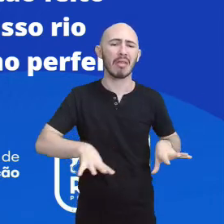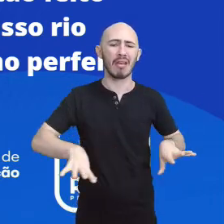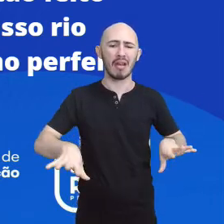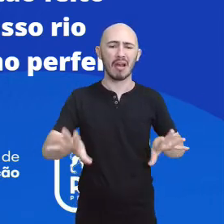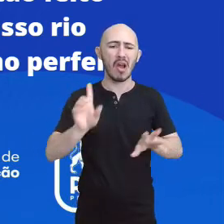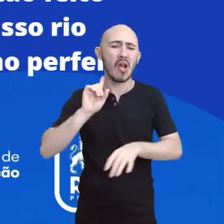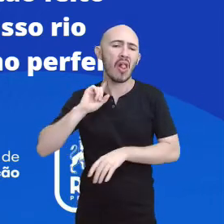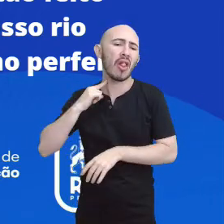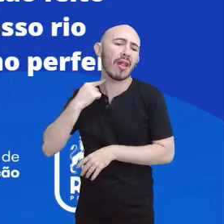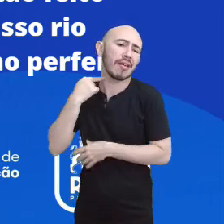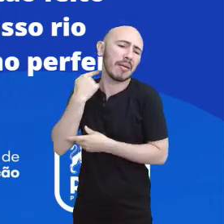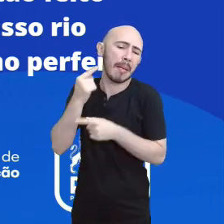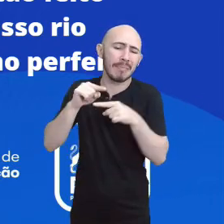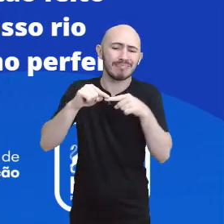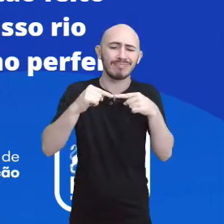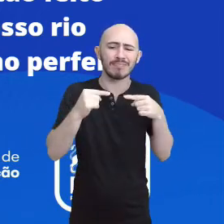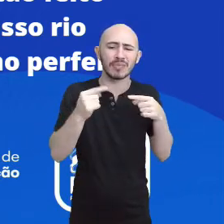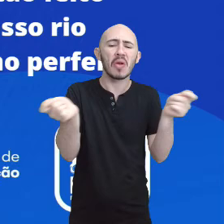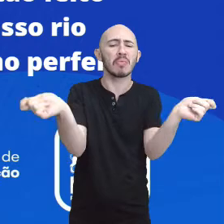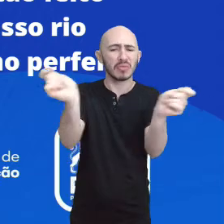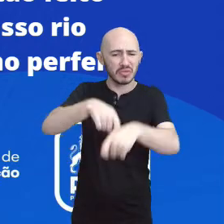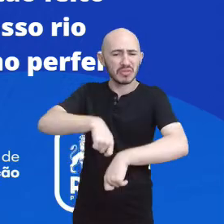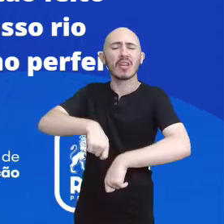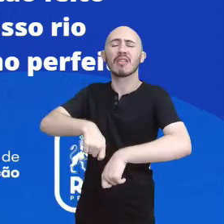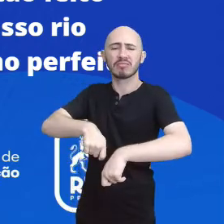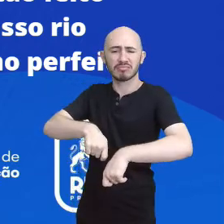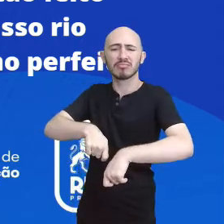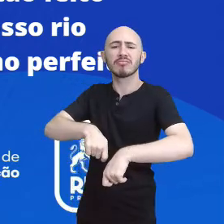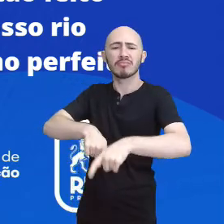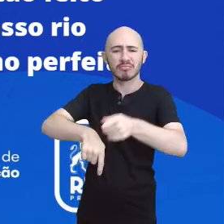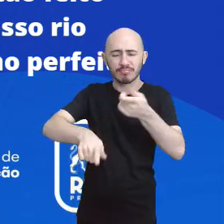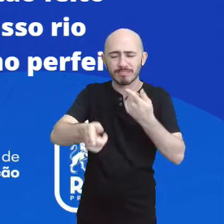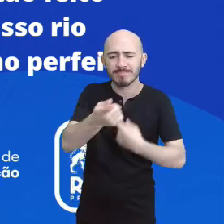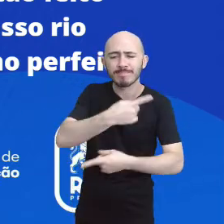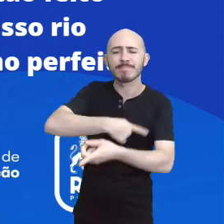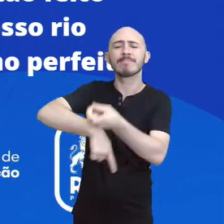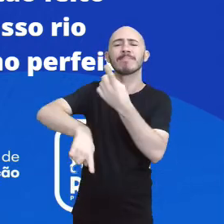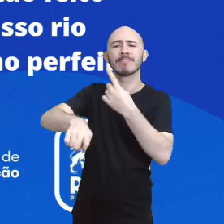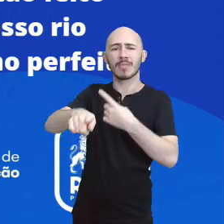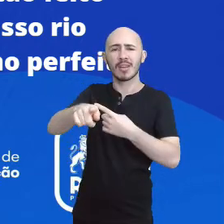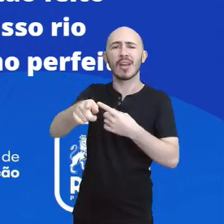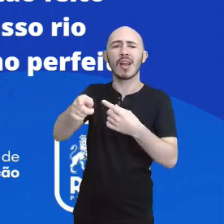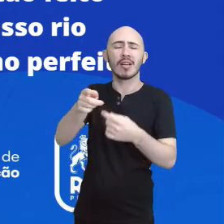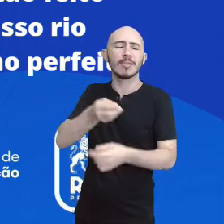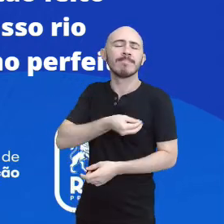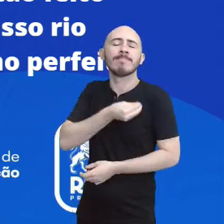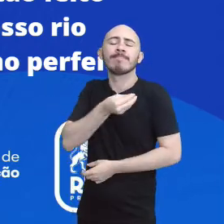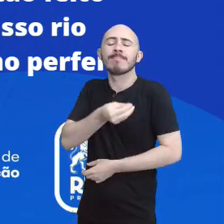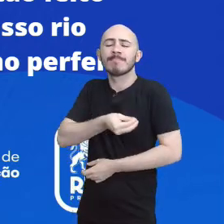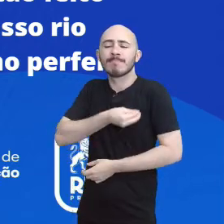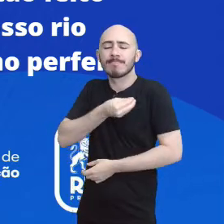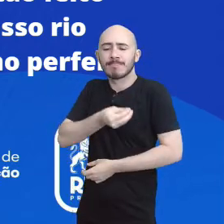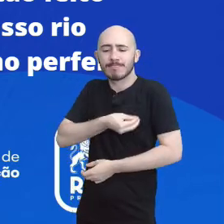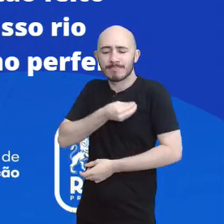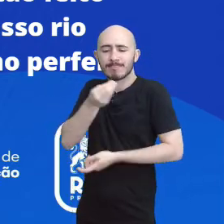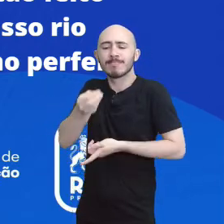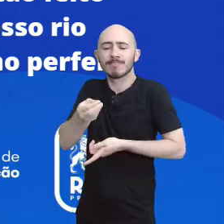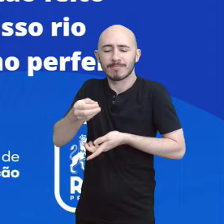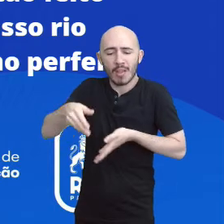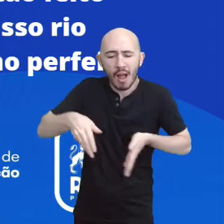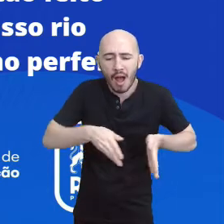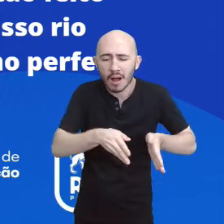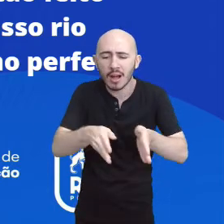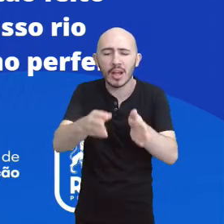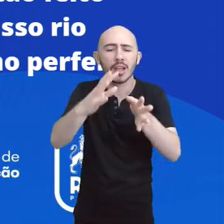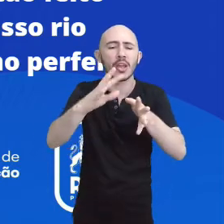Mas ainda resta tempo de rever o então feito, reviver o nosso rio, tornando-o